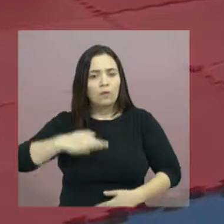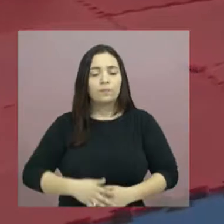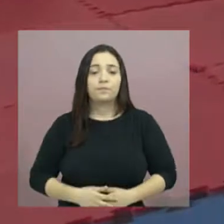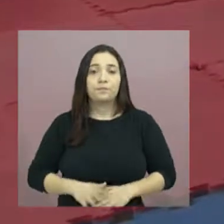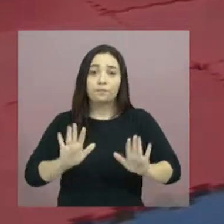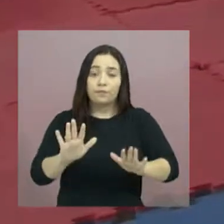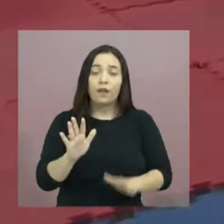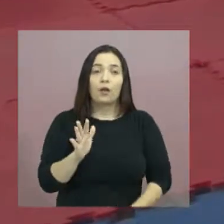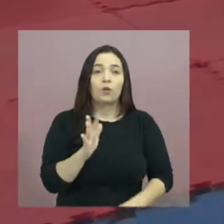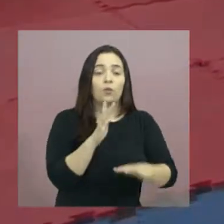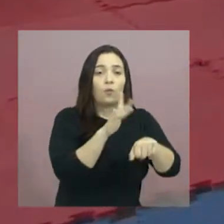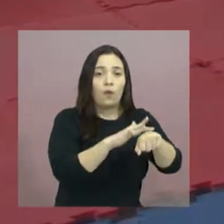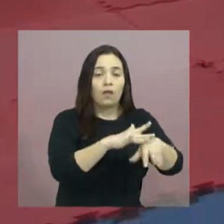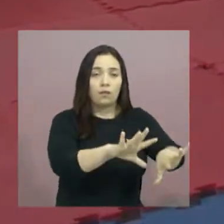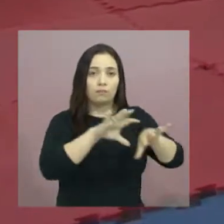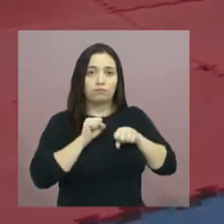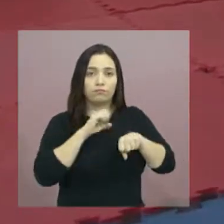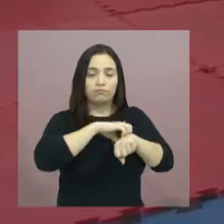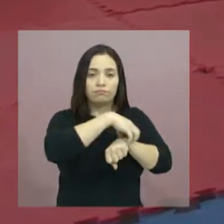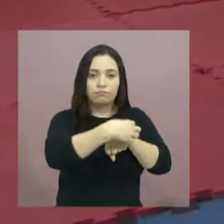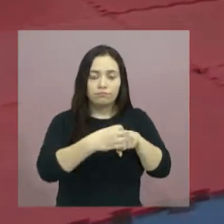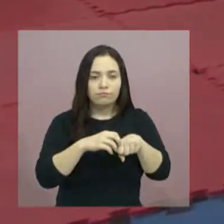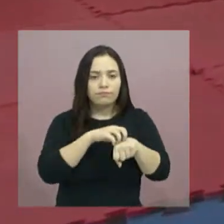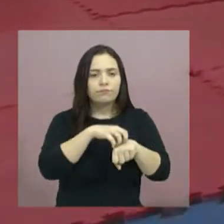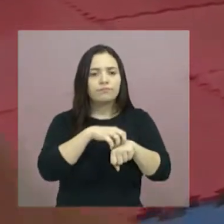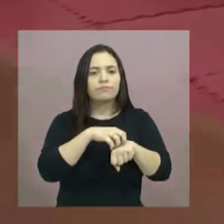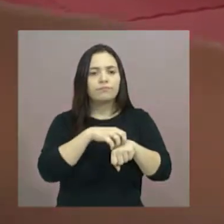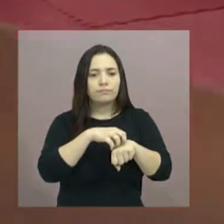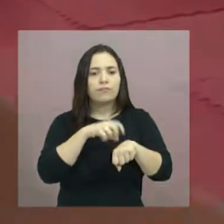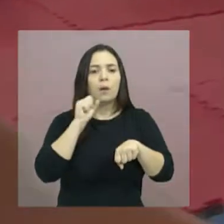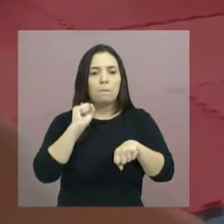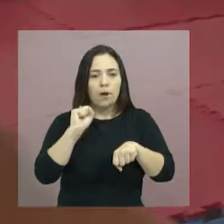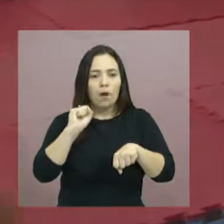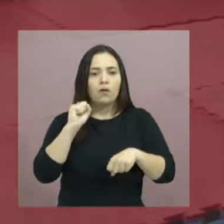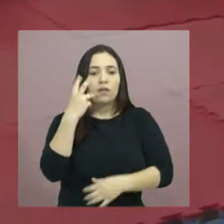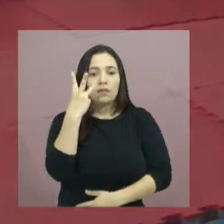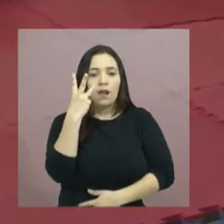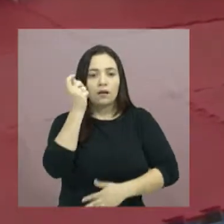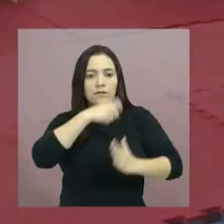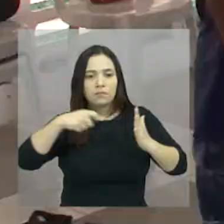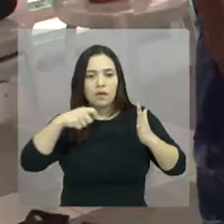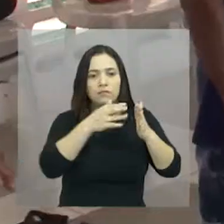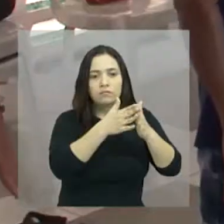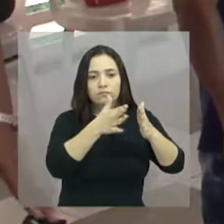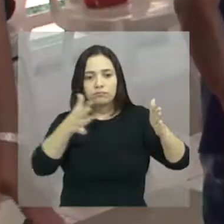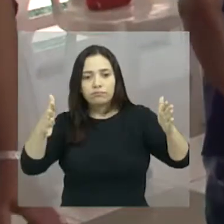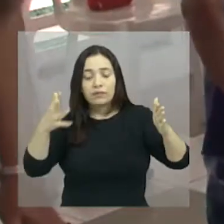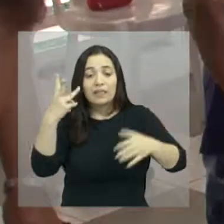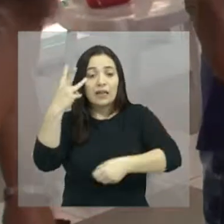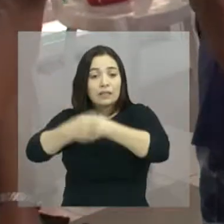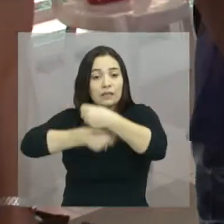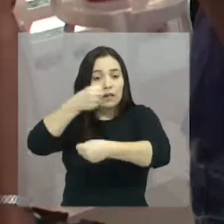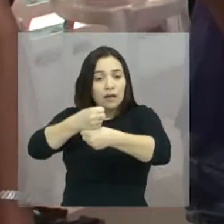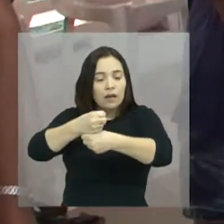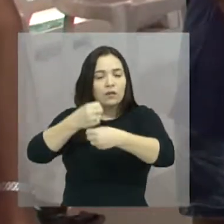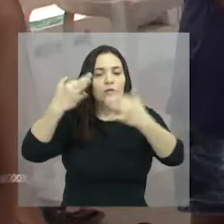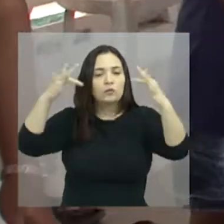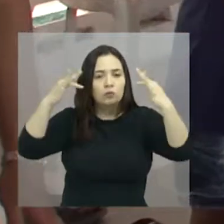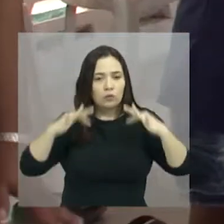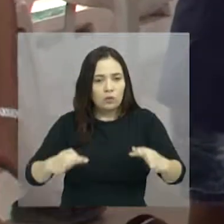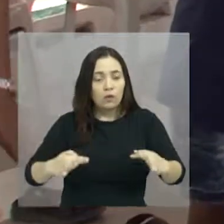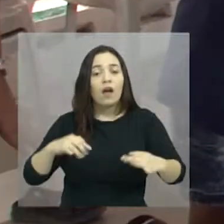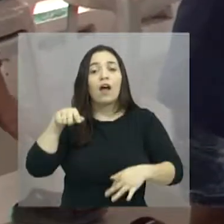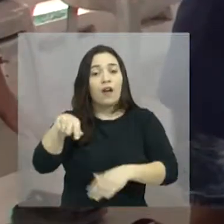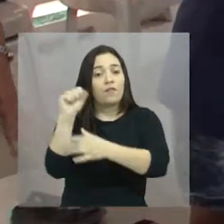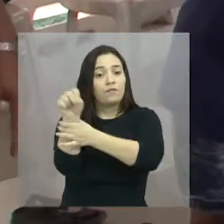da chikungunya, as dores nas articulações podem durar de 3 meses até 3 anos. E a fisioterapia